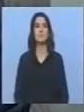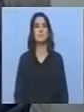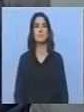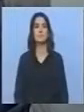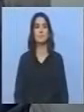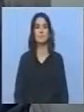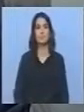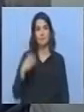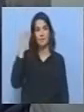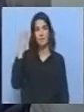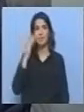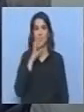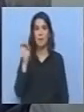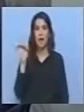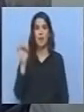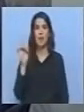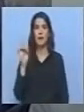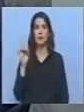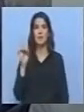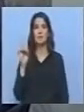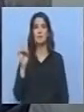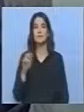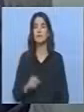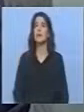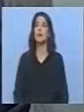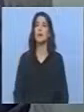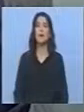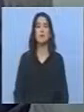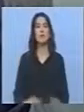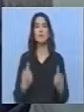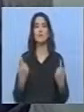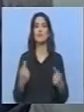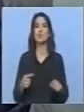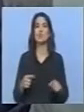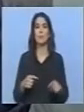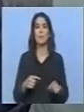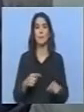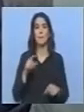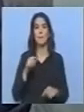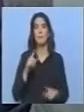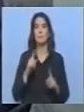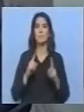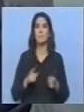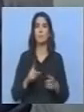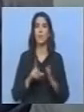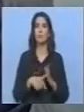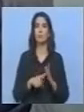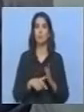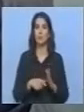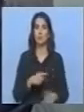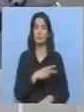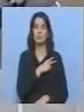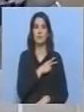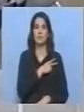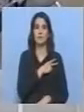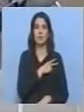Matar saudades? Família, lá? Basicamente foi para iniciar também um conjunto de projetos da Faculdade de Direito de Lisboa,